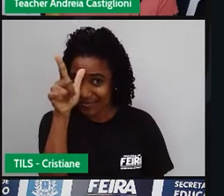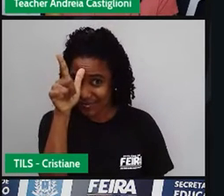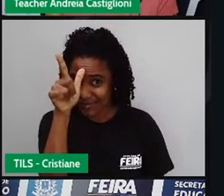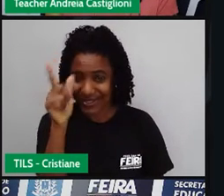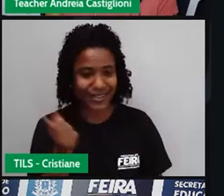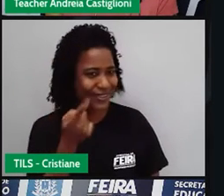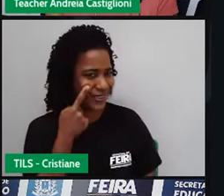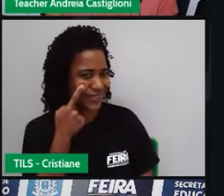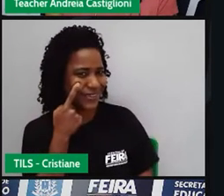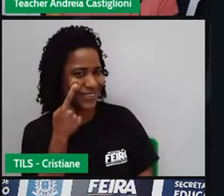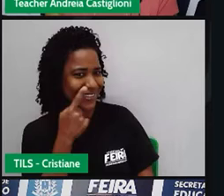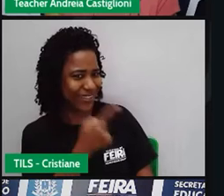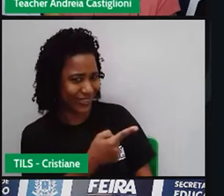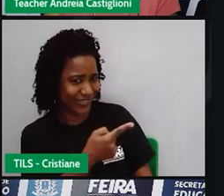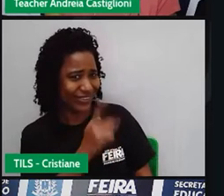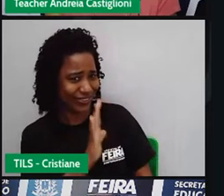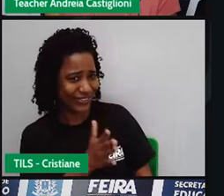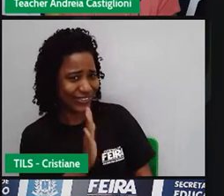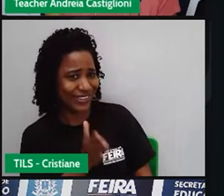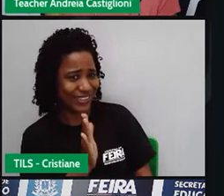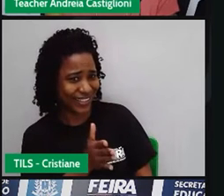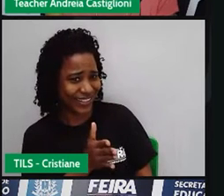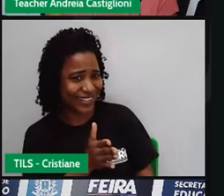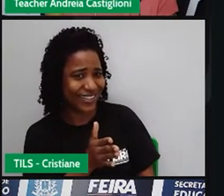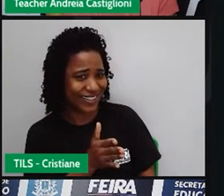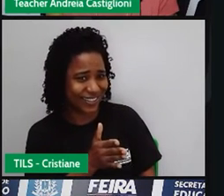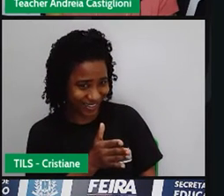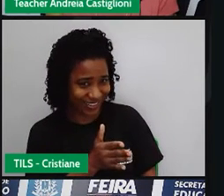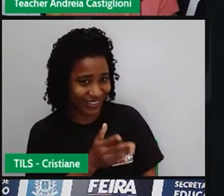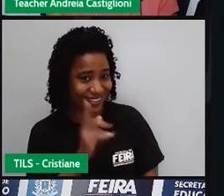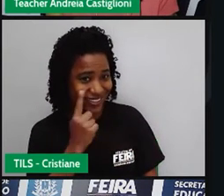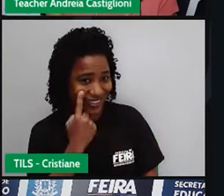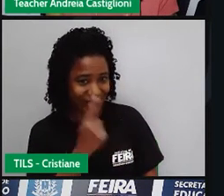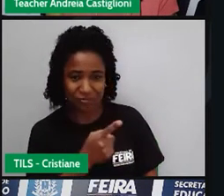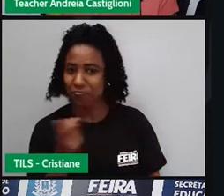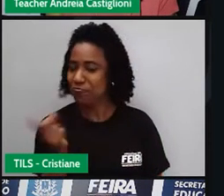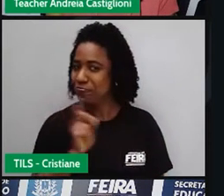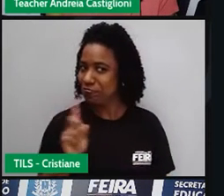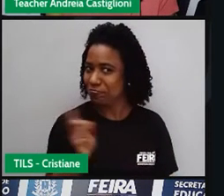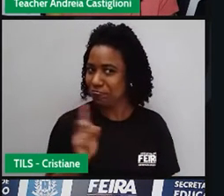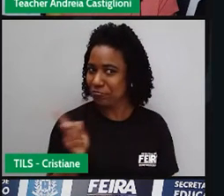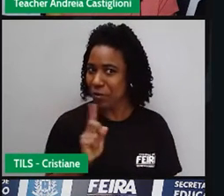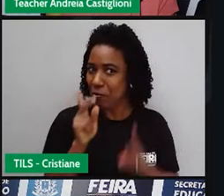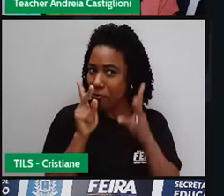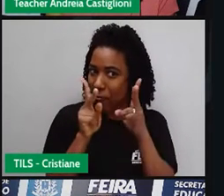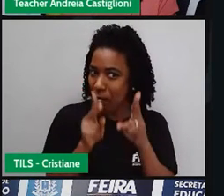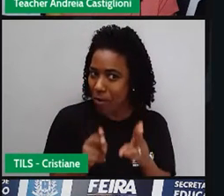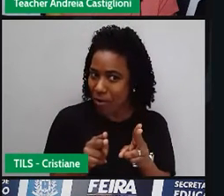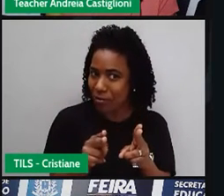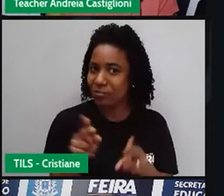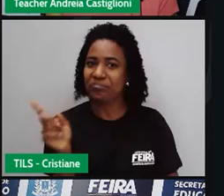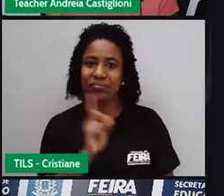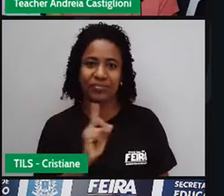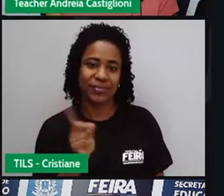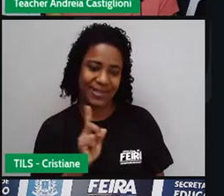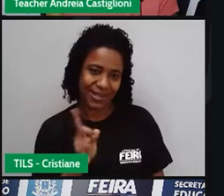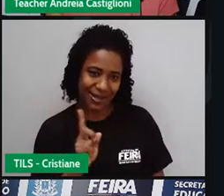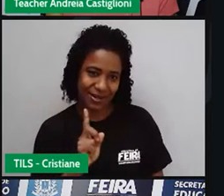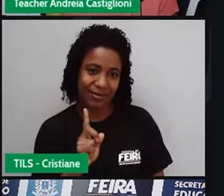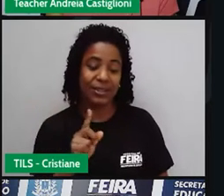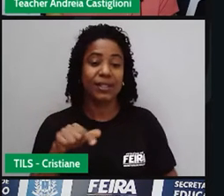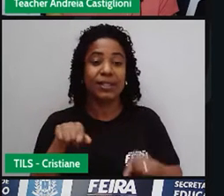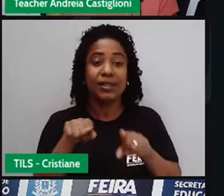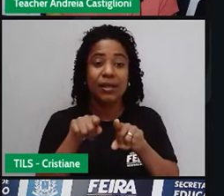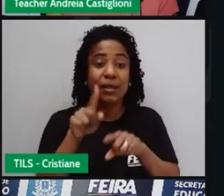já viu alguém vestindo uma roupa com essa ou como essas roupas aí Não exatamente igual não e é importante